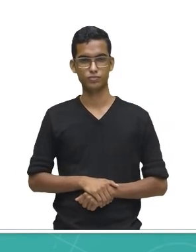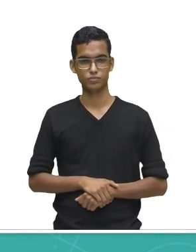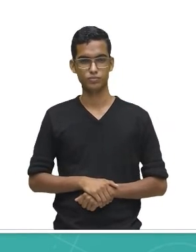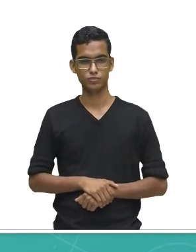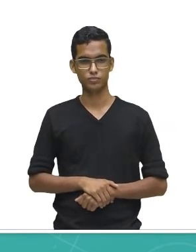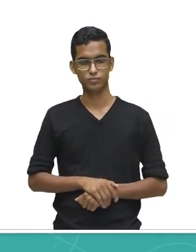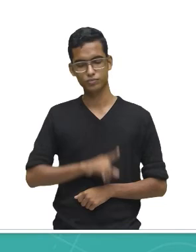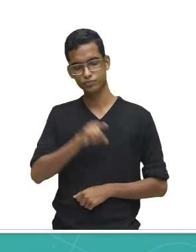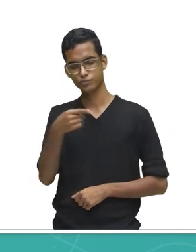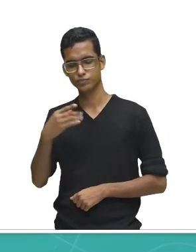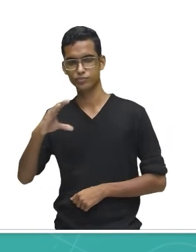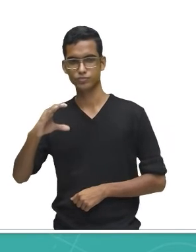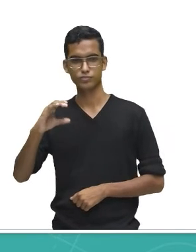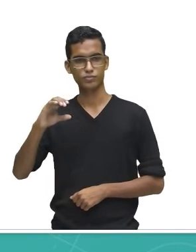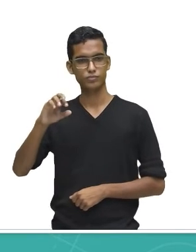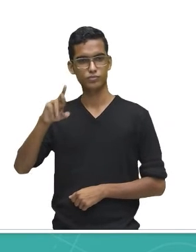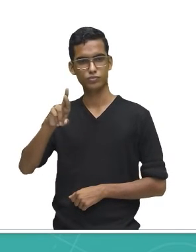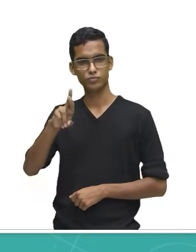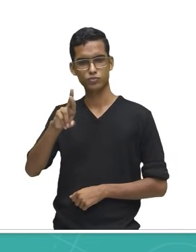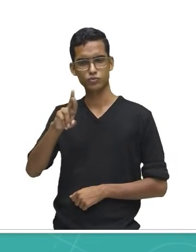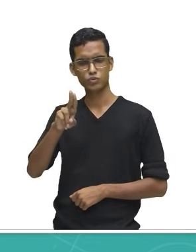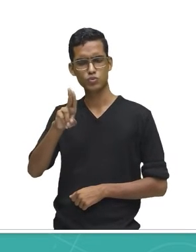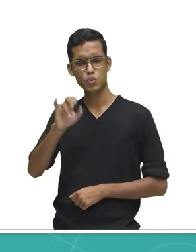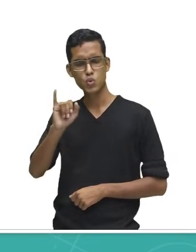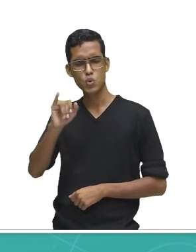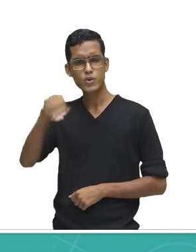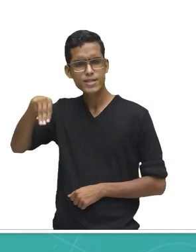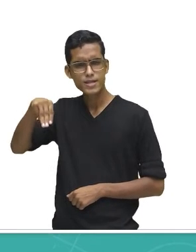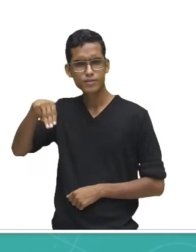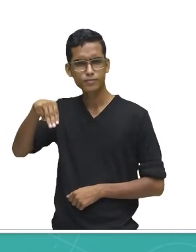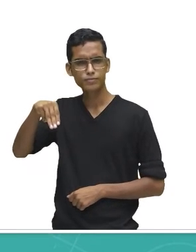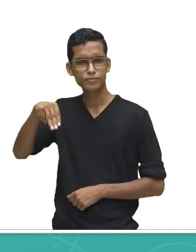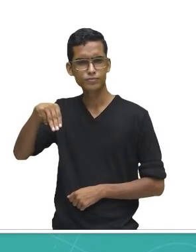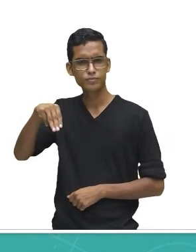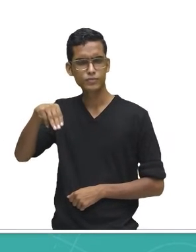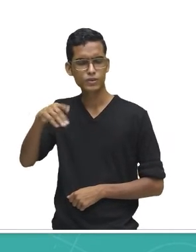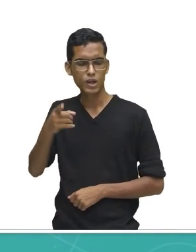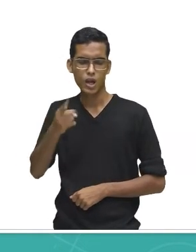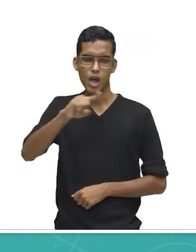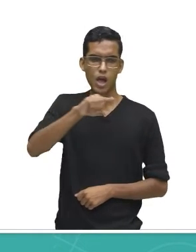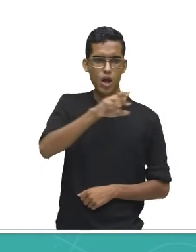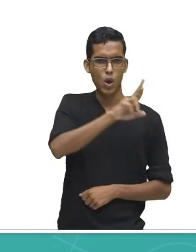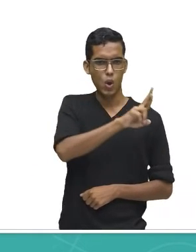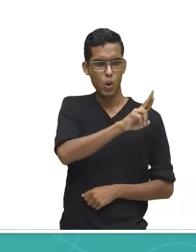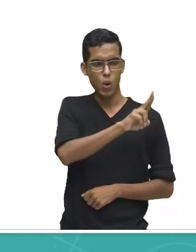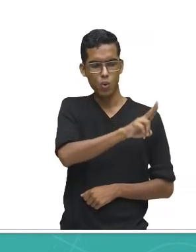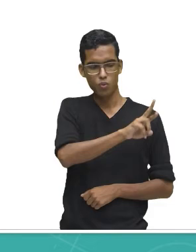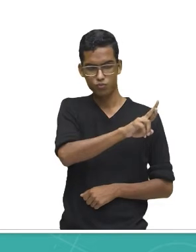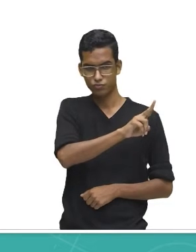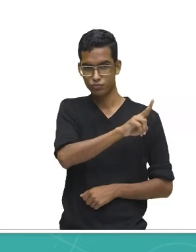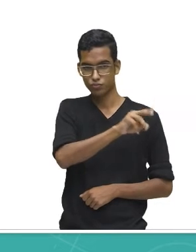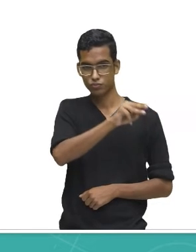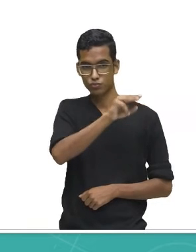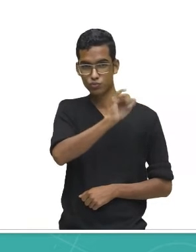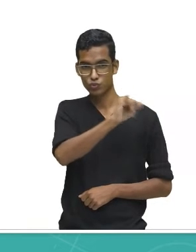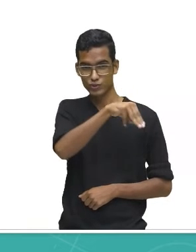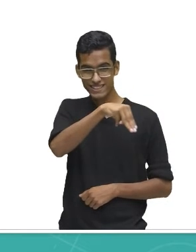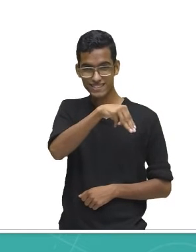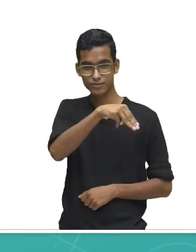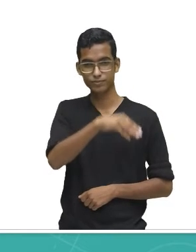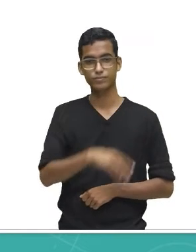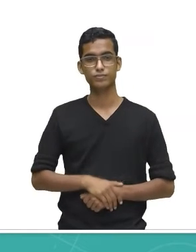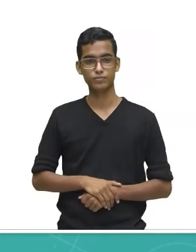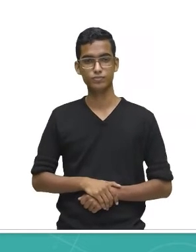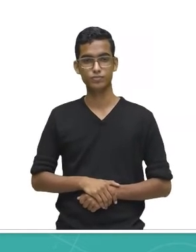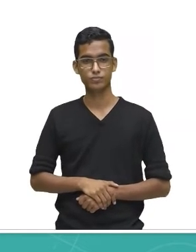Ruim, como se fosse paroxítona, a pronúncia, olha, vai dizer ruim. Não é não, é ruim, é